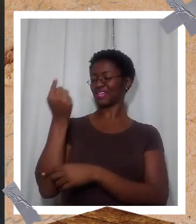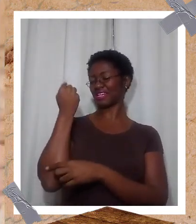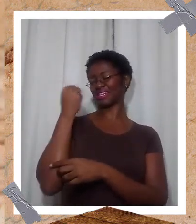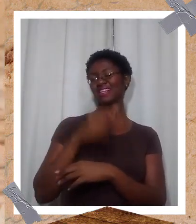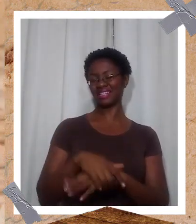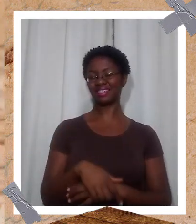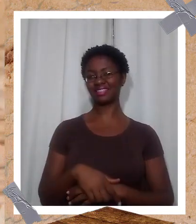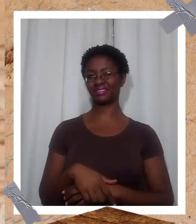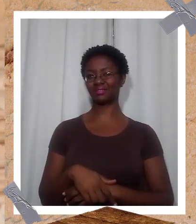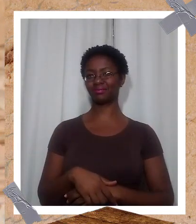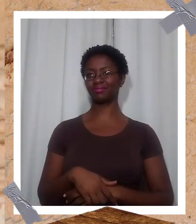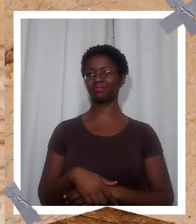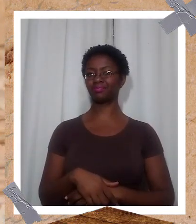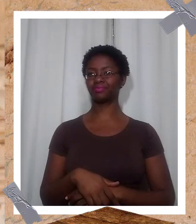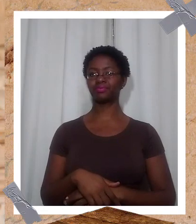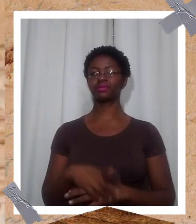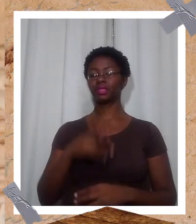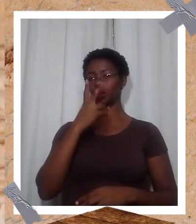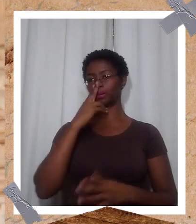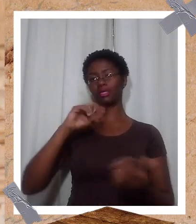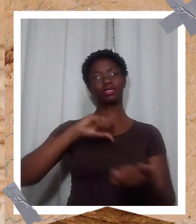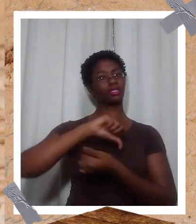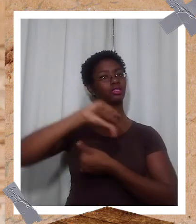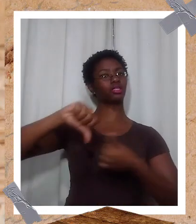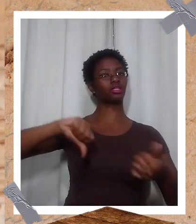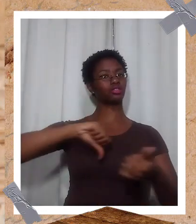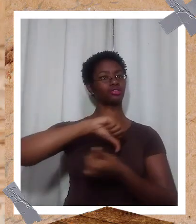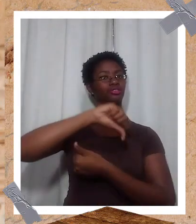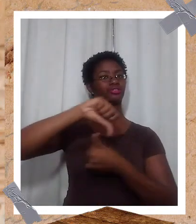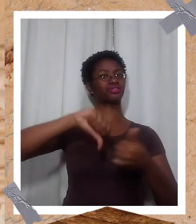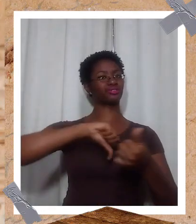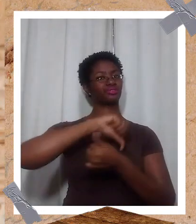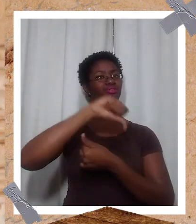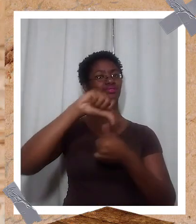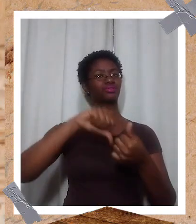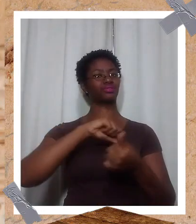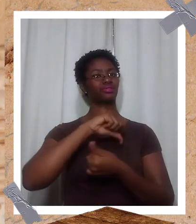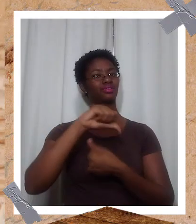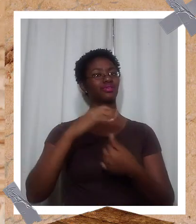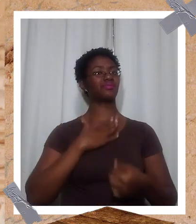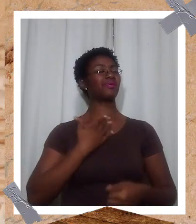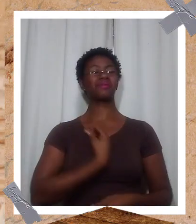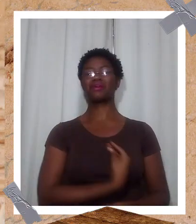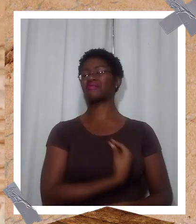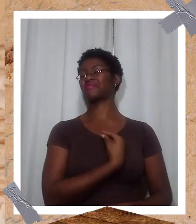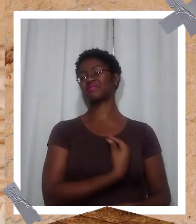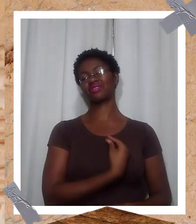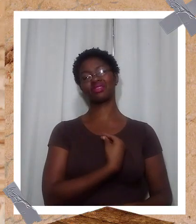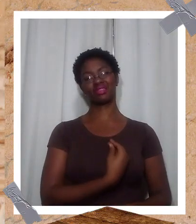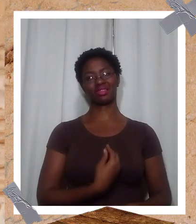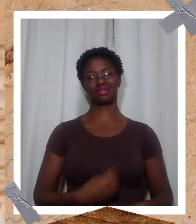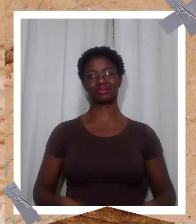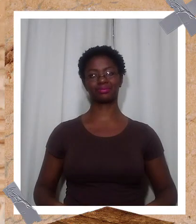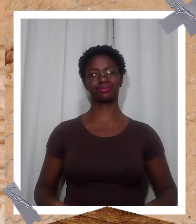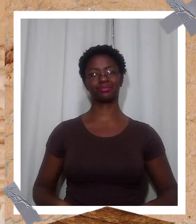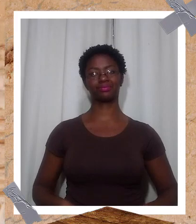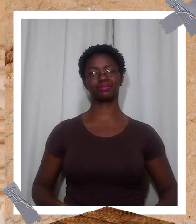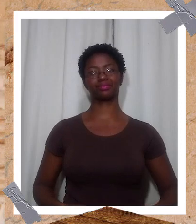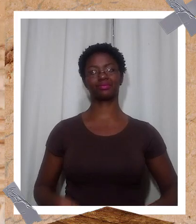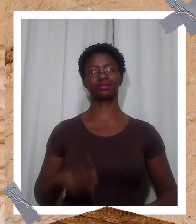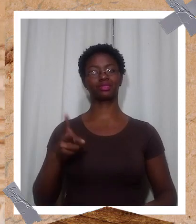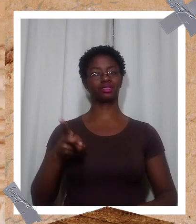Gatão, que acabou transformando a minha vida, né? E eu me